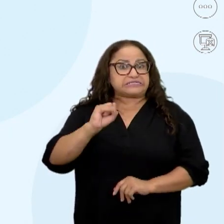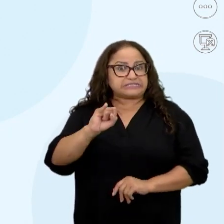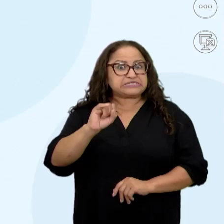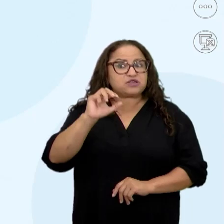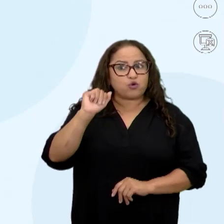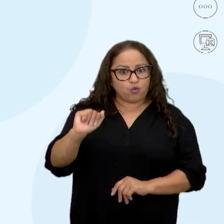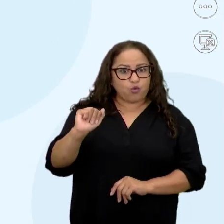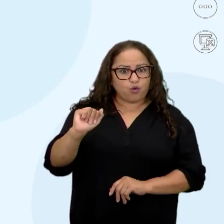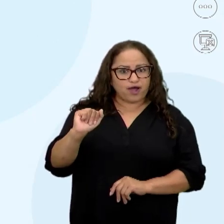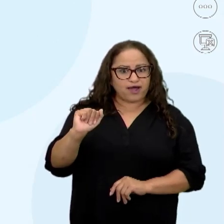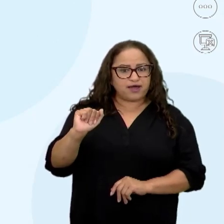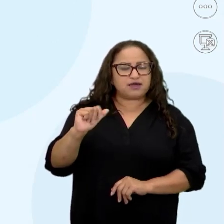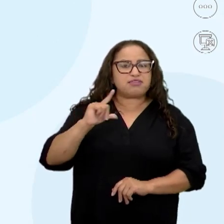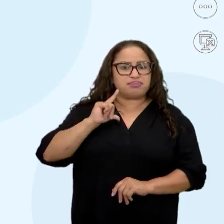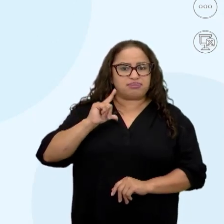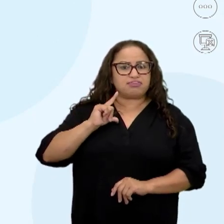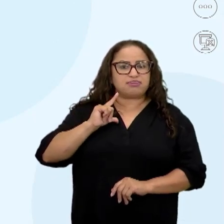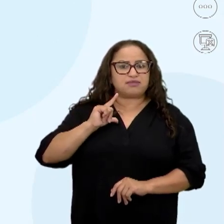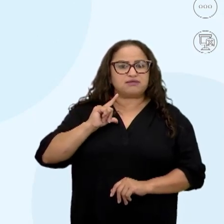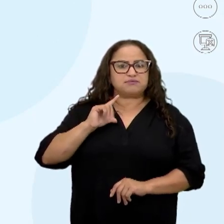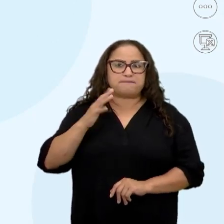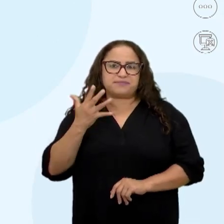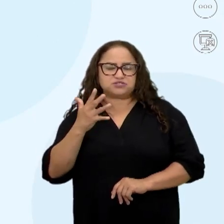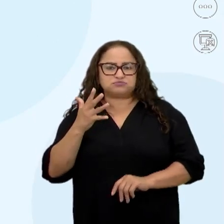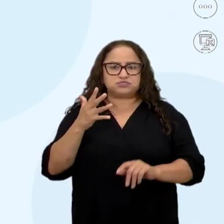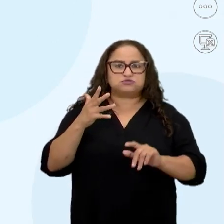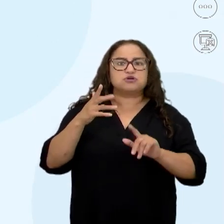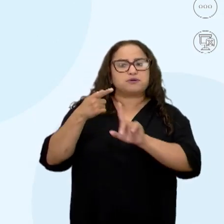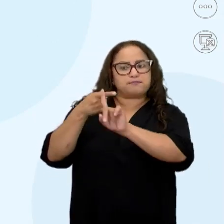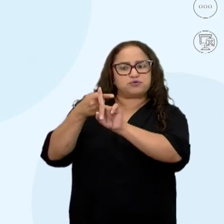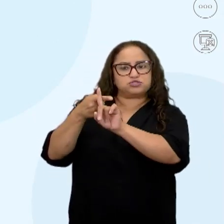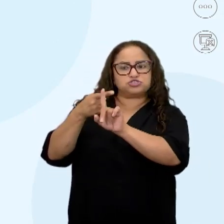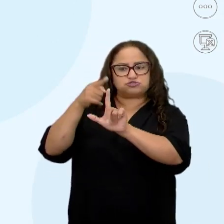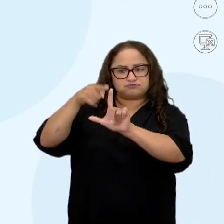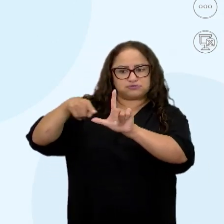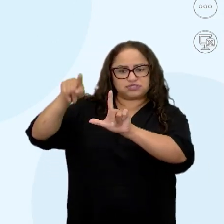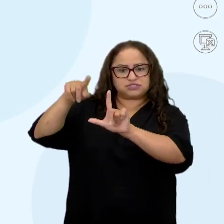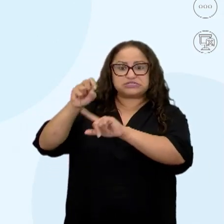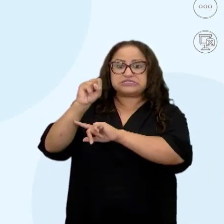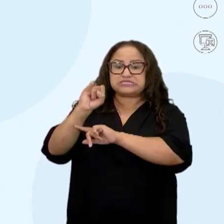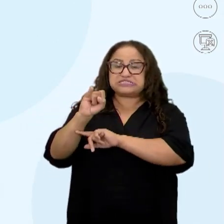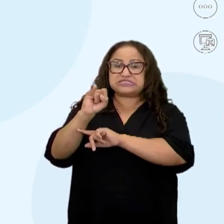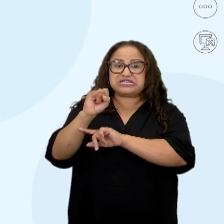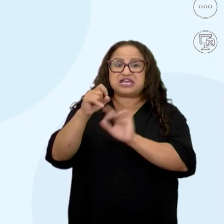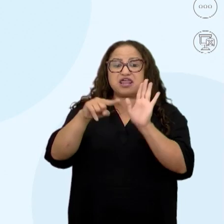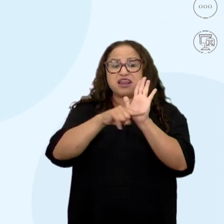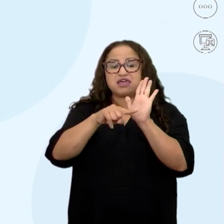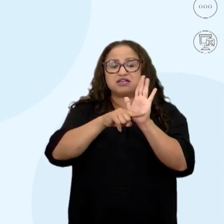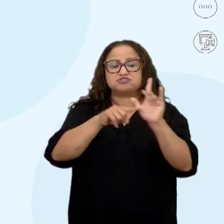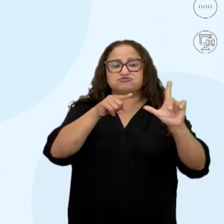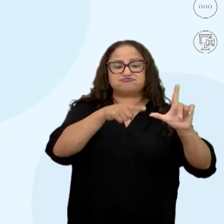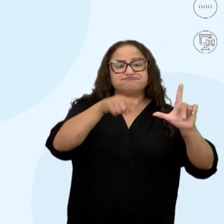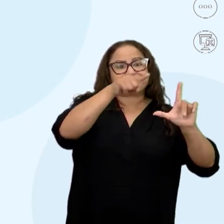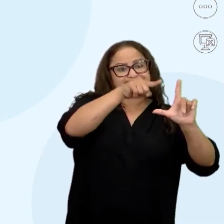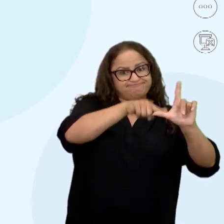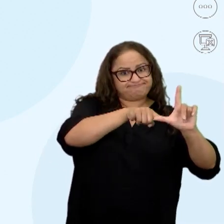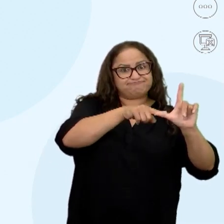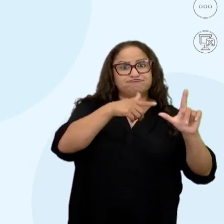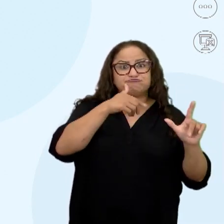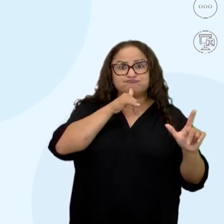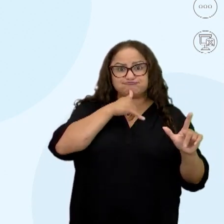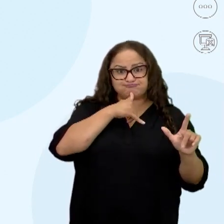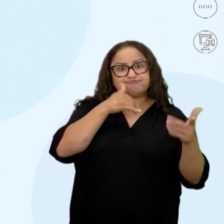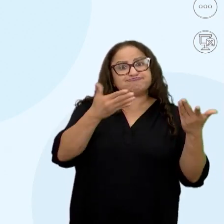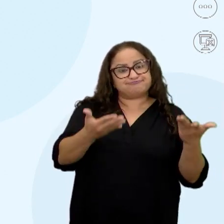se o ar é positivo vai dar uma parábola mais ou menos assim esse um ar for negativo o seu desenho tem que ficar mais ou menos assim